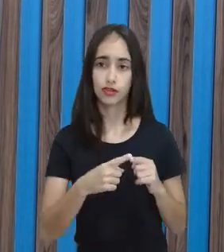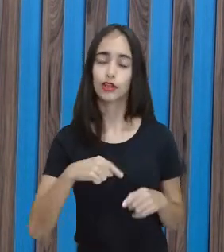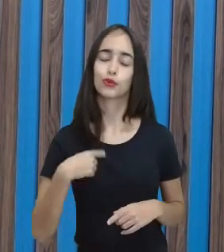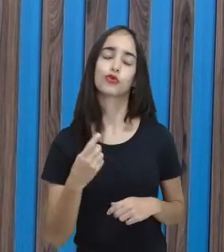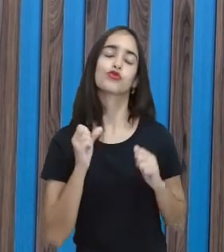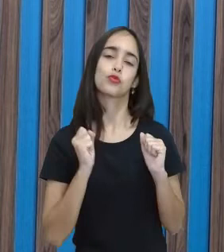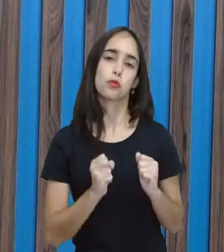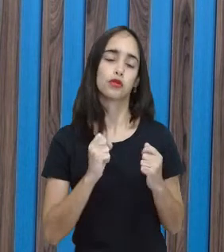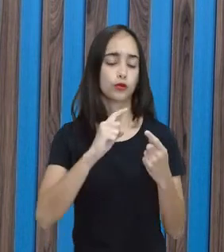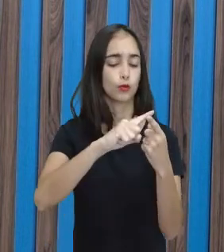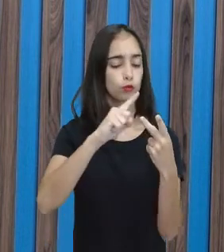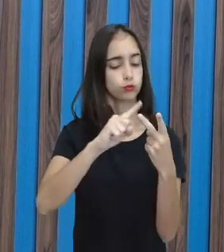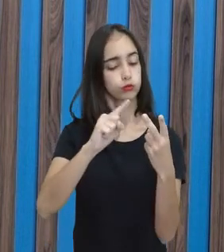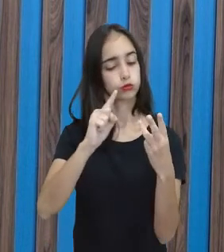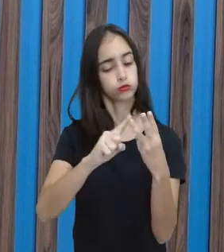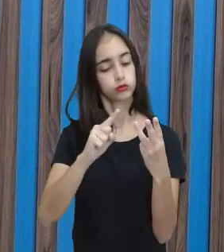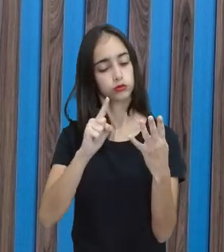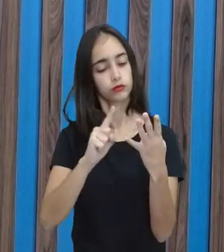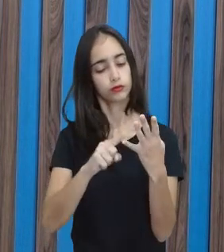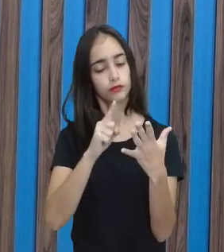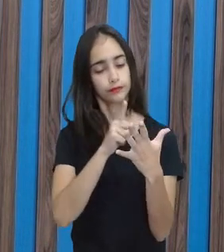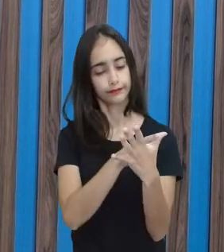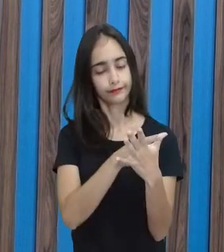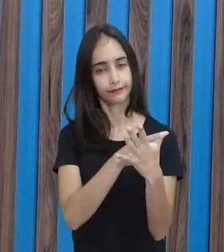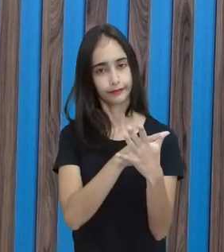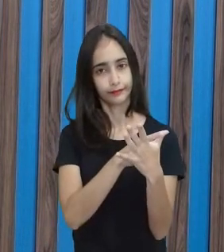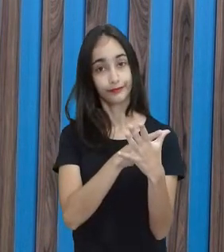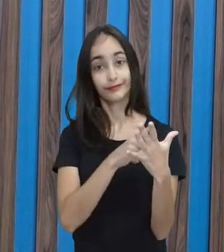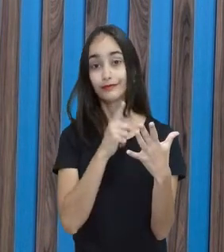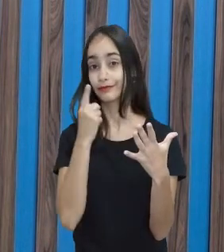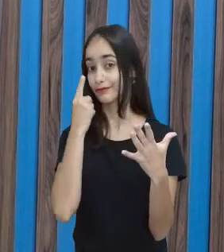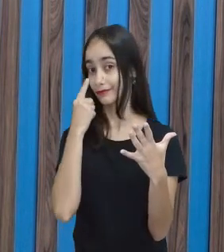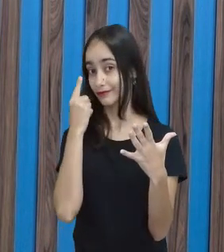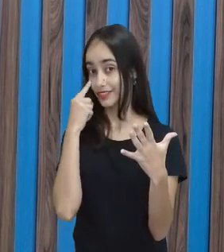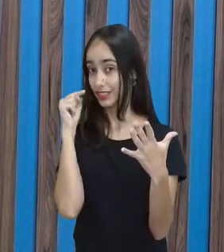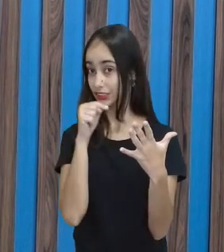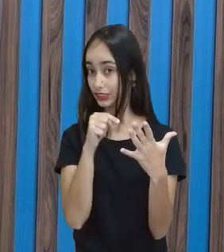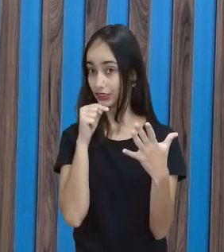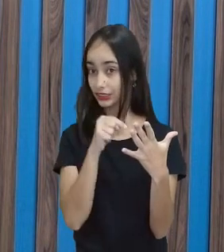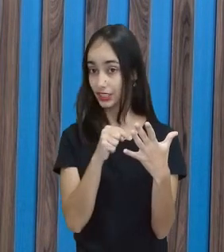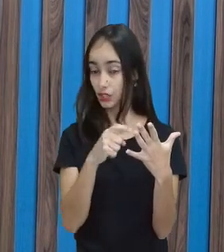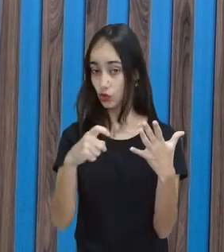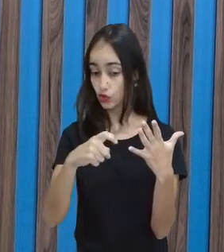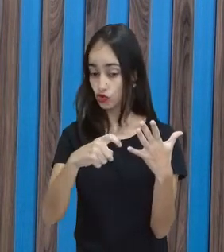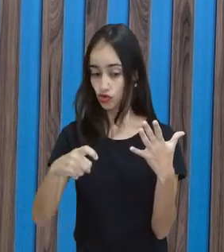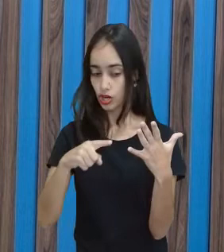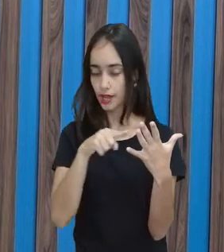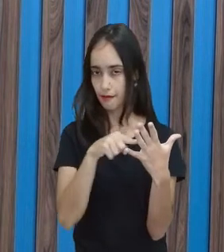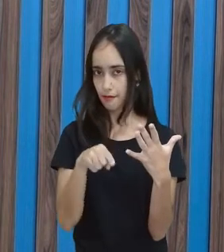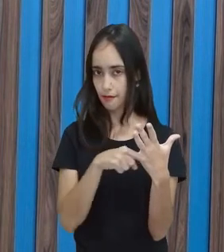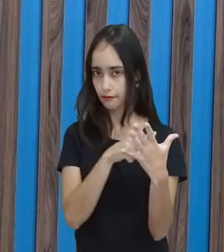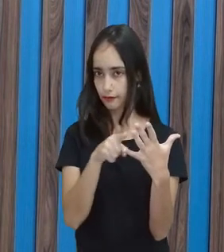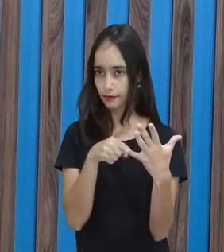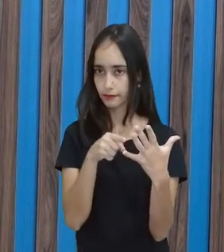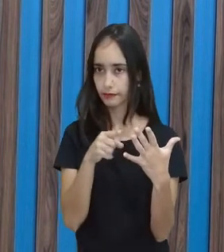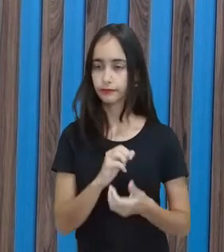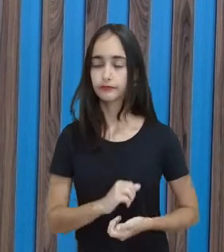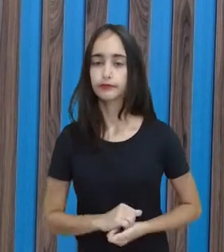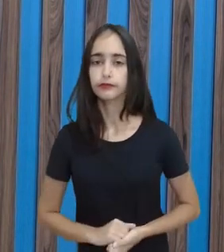tenho 1, 2, 3, 4, 5 de x. E em relação a